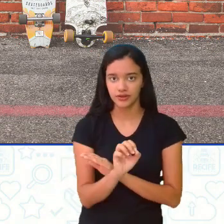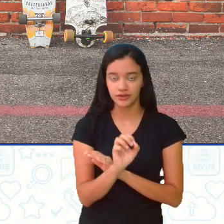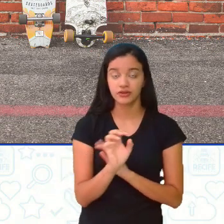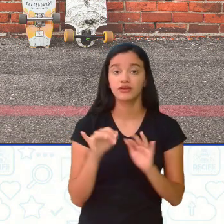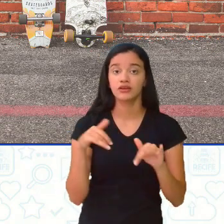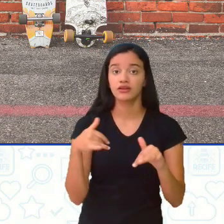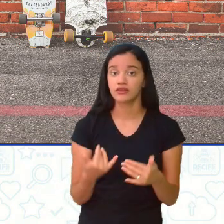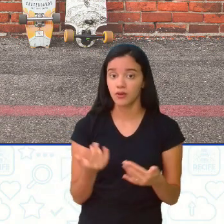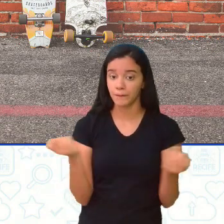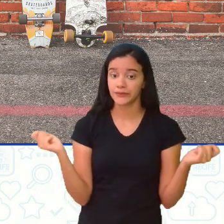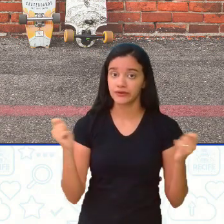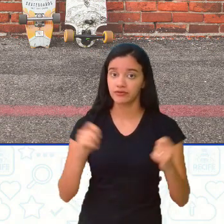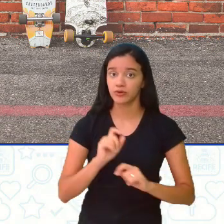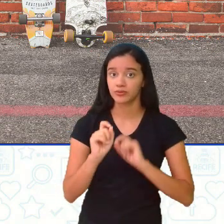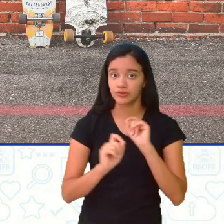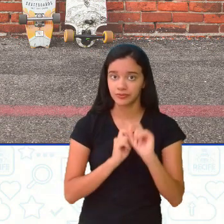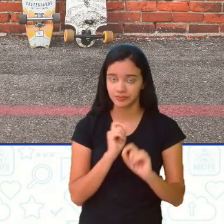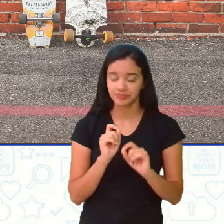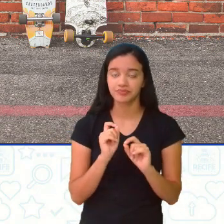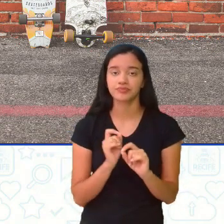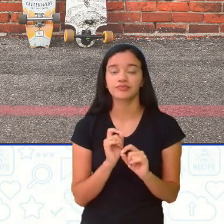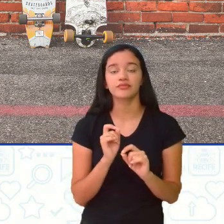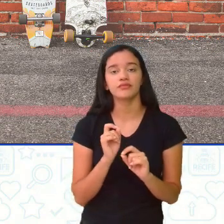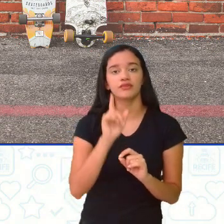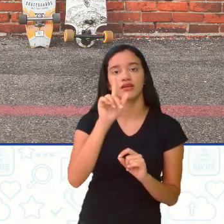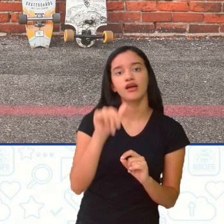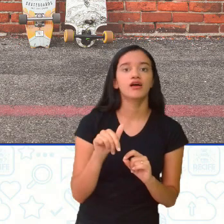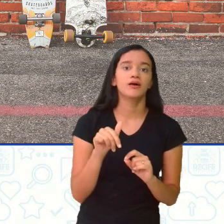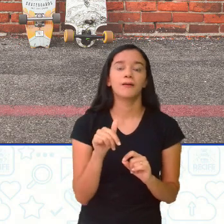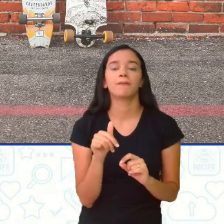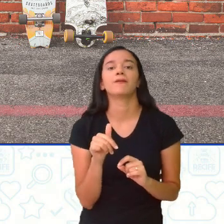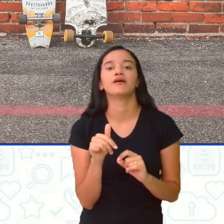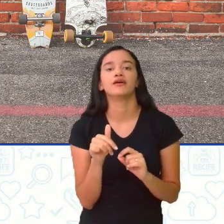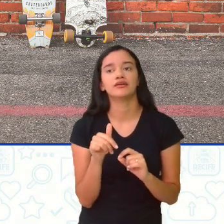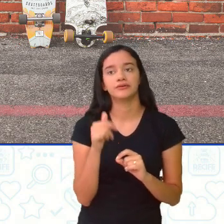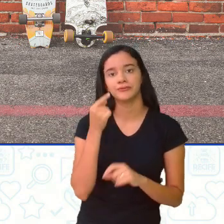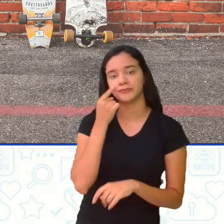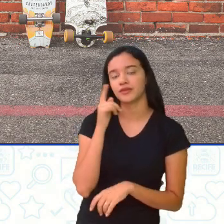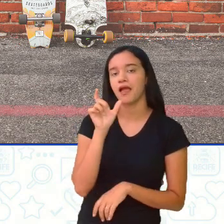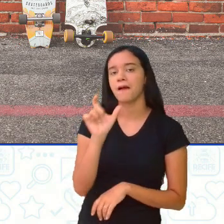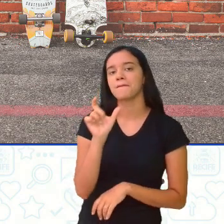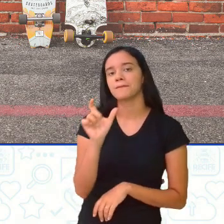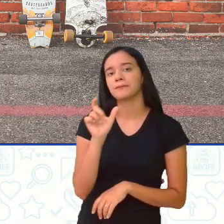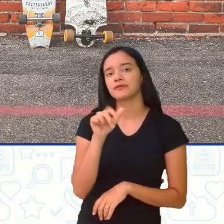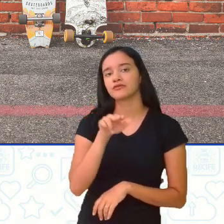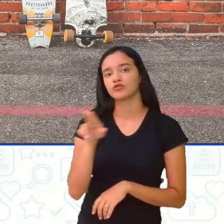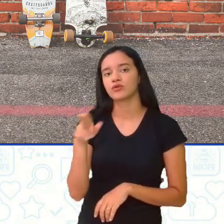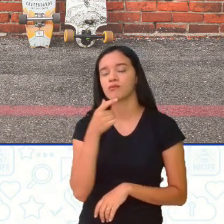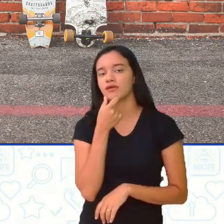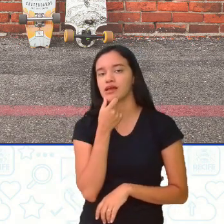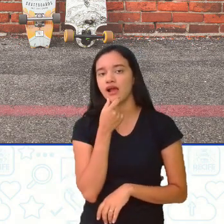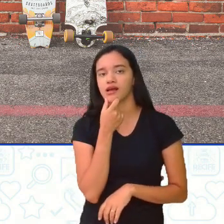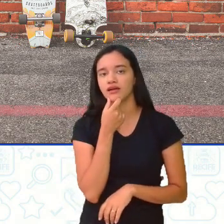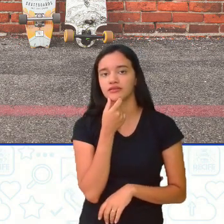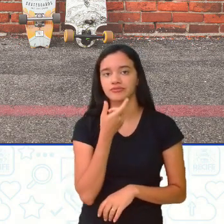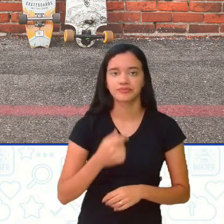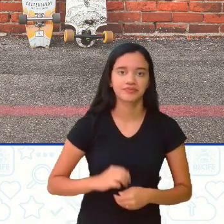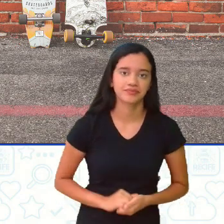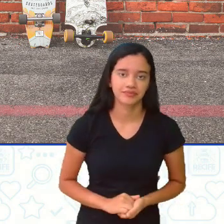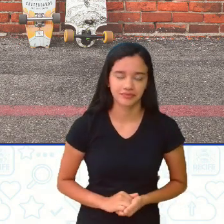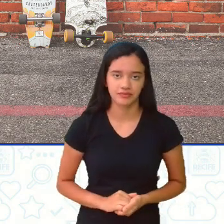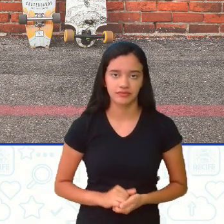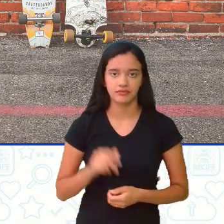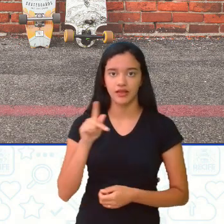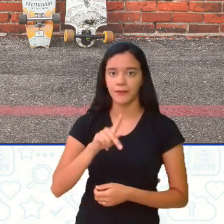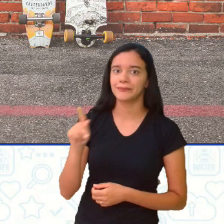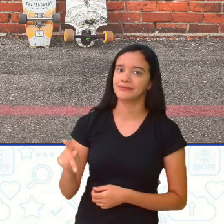Então, possivelmente, aí, derivando dos roller scooters. Eu acho que é assim que pronuncia também,